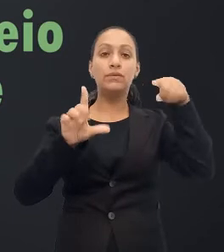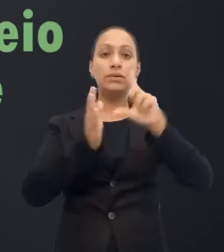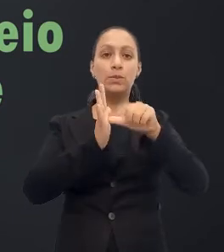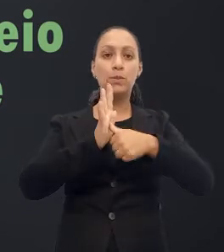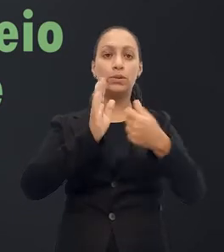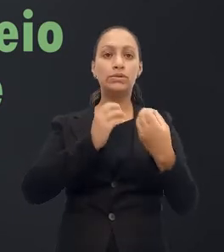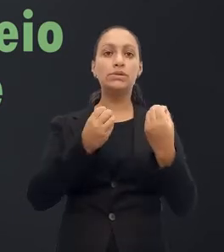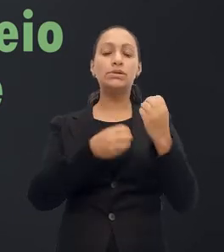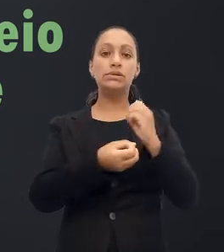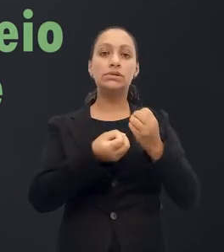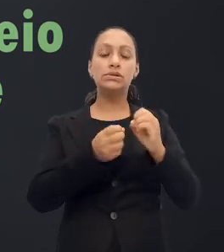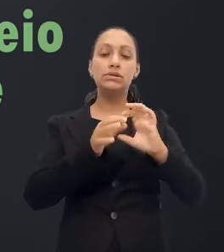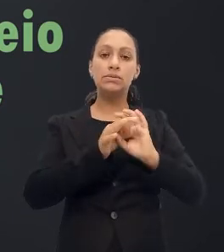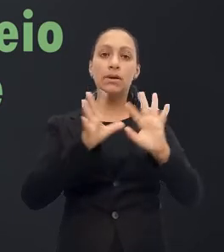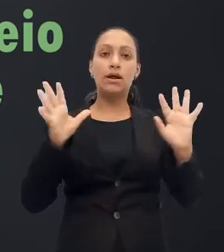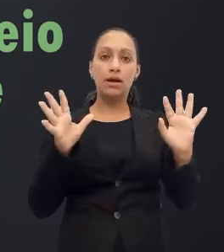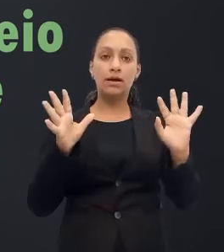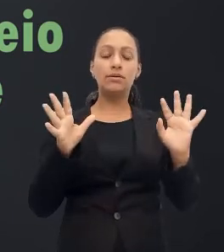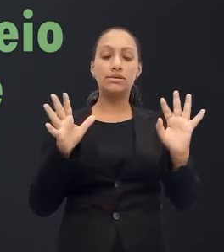disponibilizados para